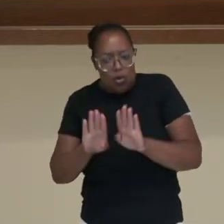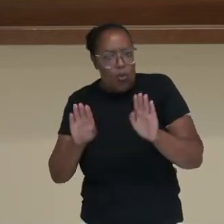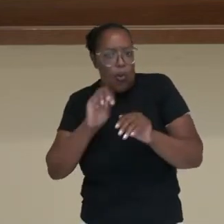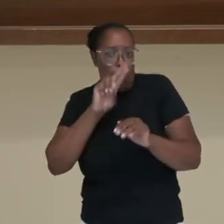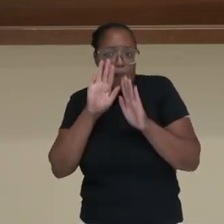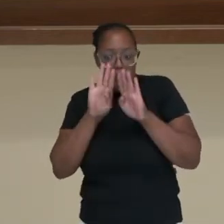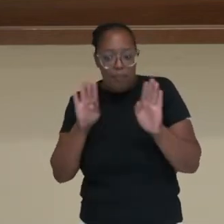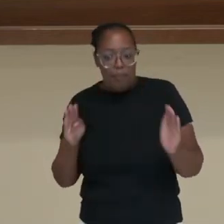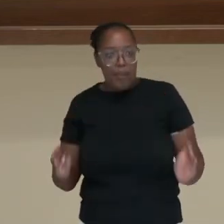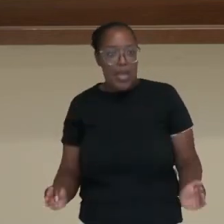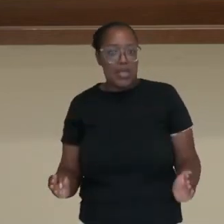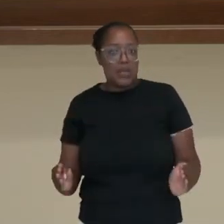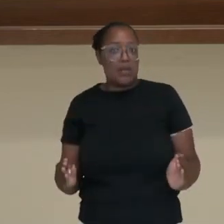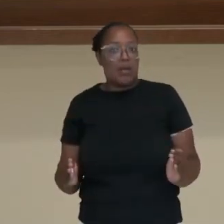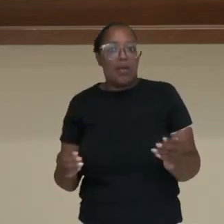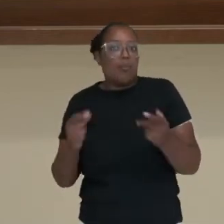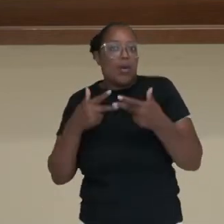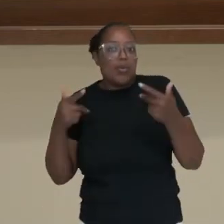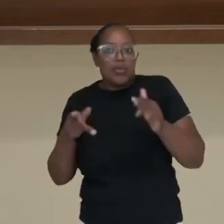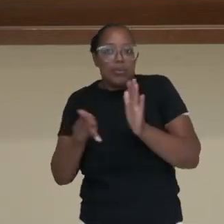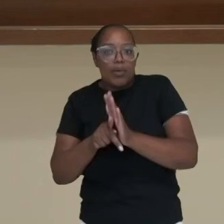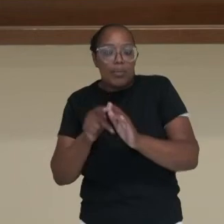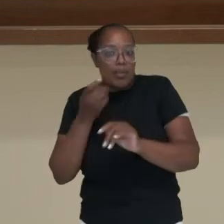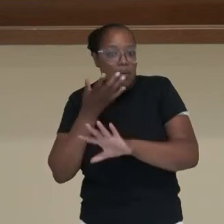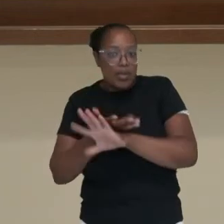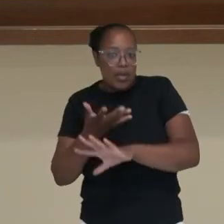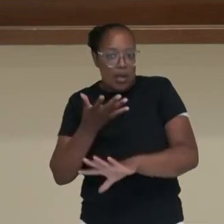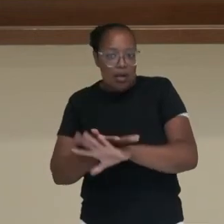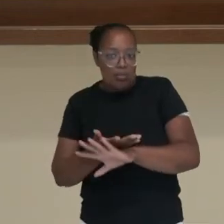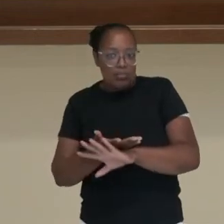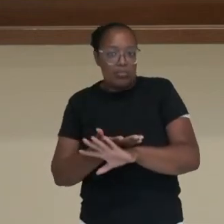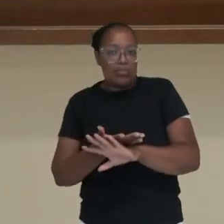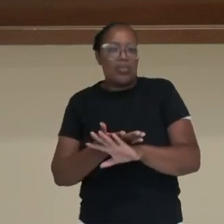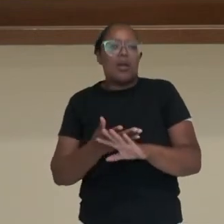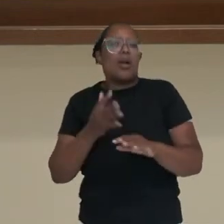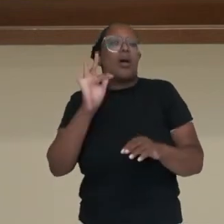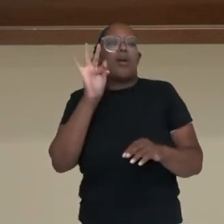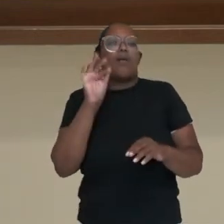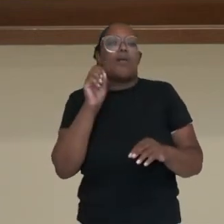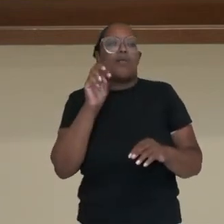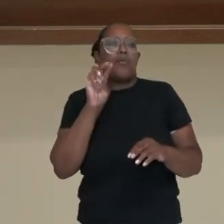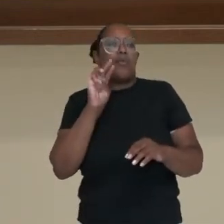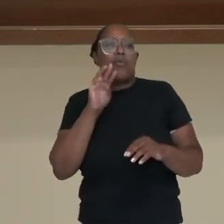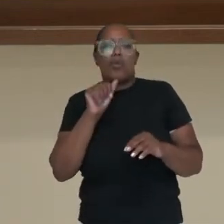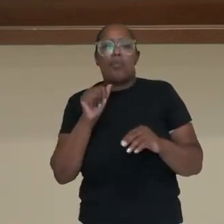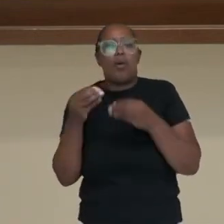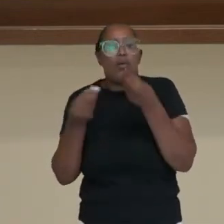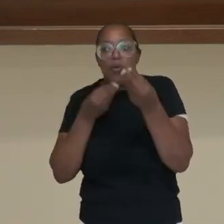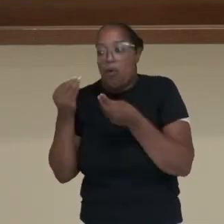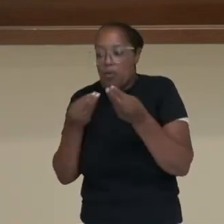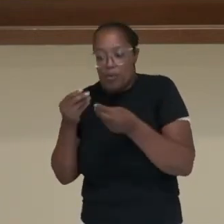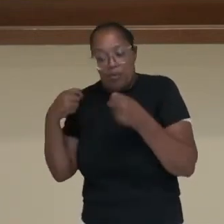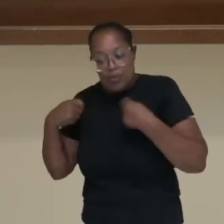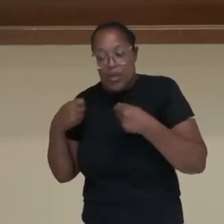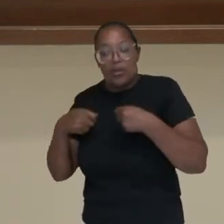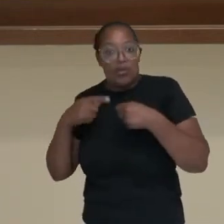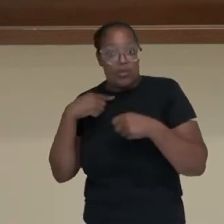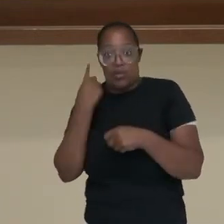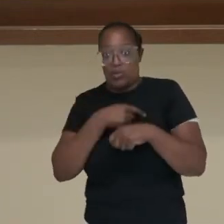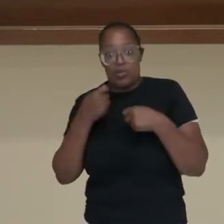né? Causa material, madeira. Causa formal, forma ali de cadeira.